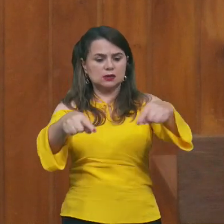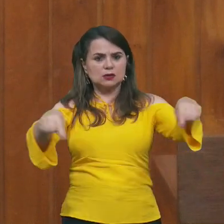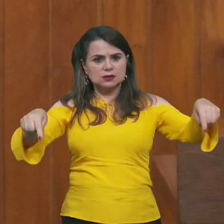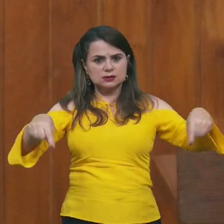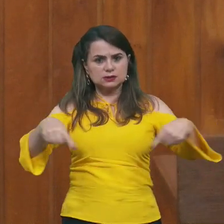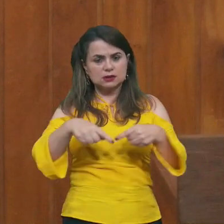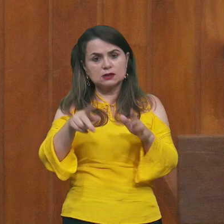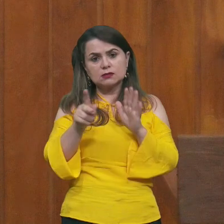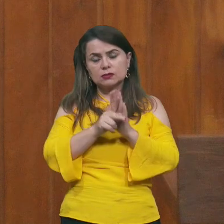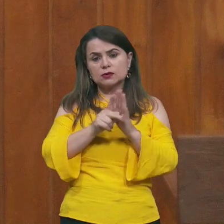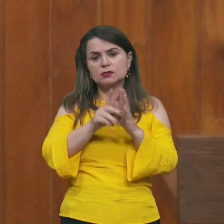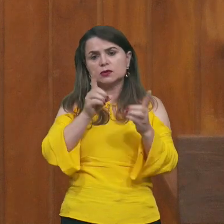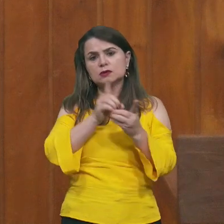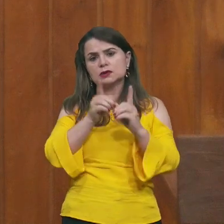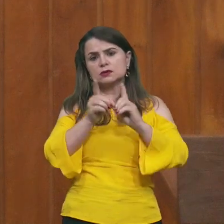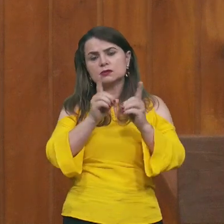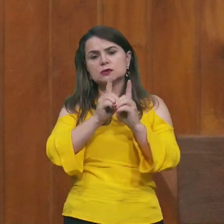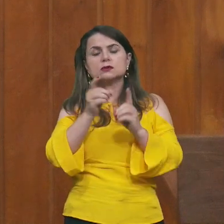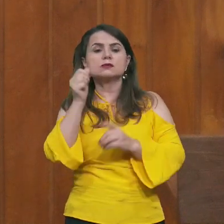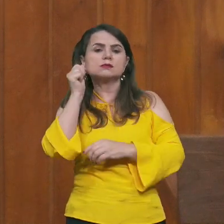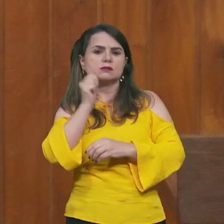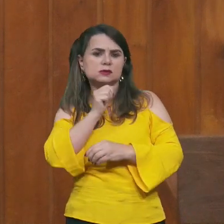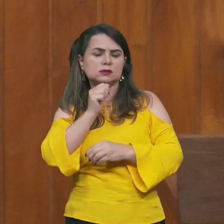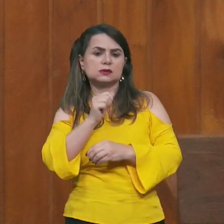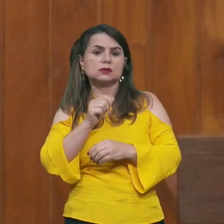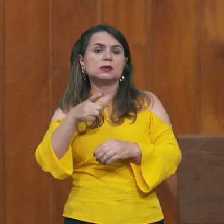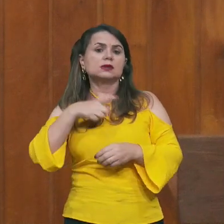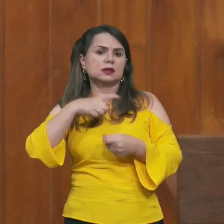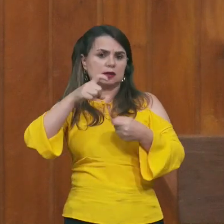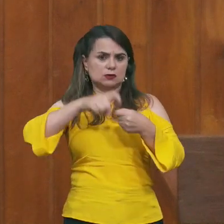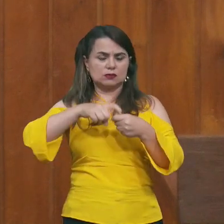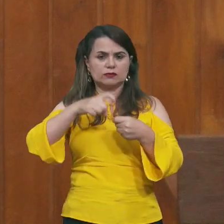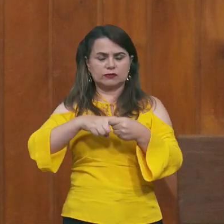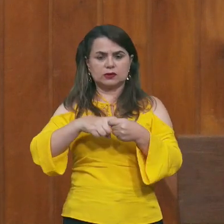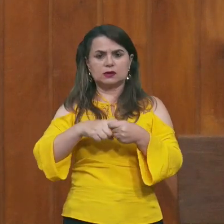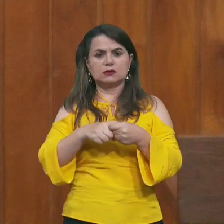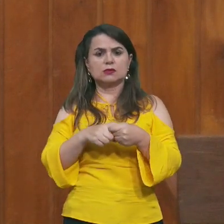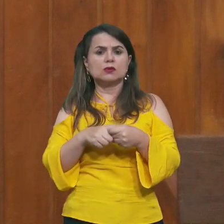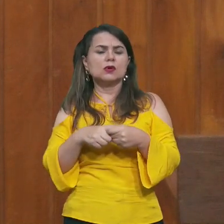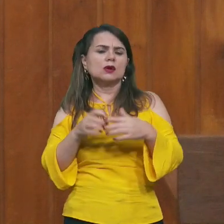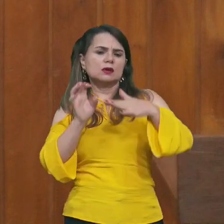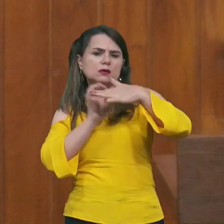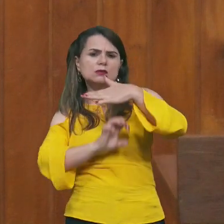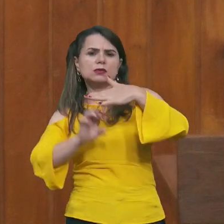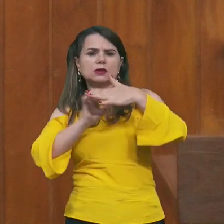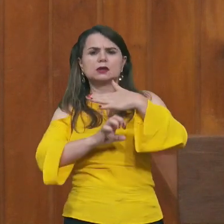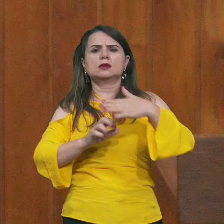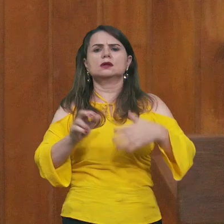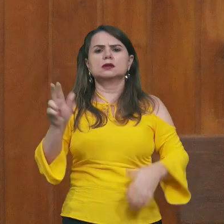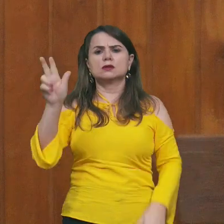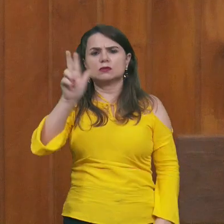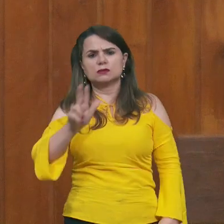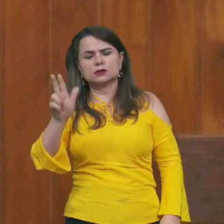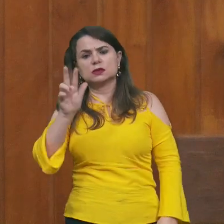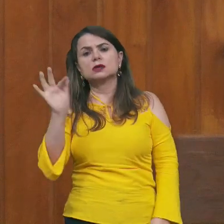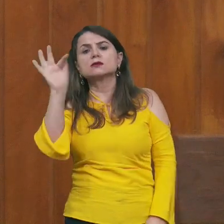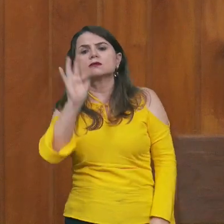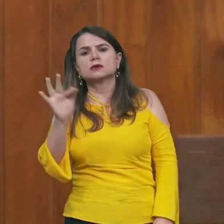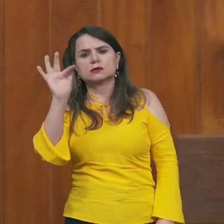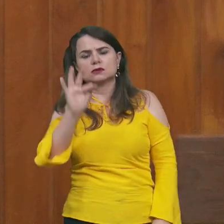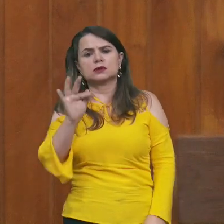e população de gênero feminino. Temos convênios com vários parceiros, empresas, universidades Instituto